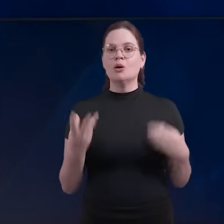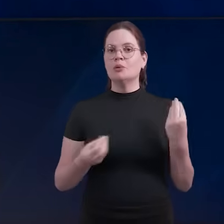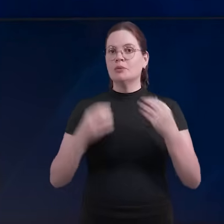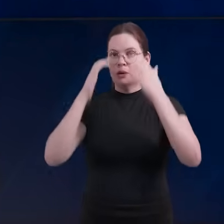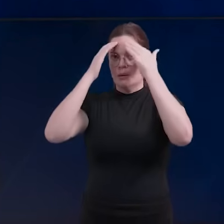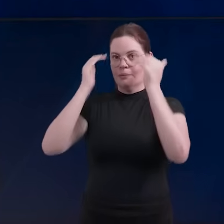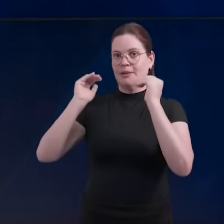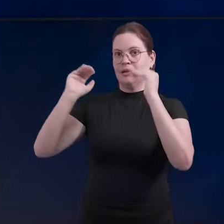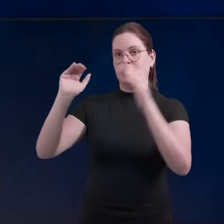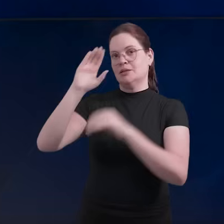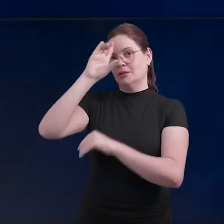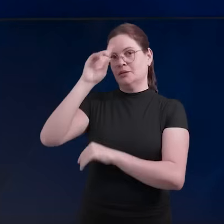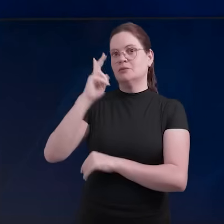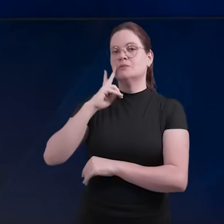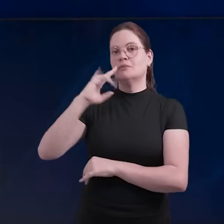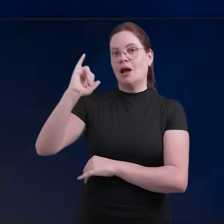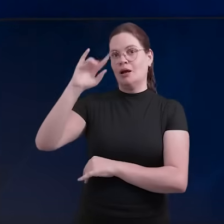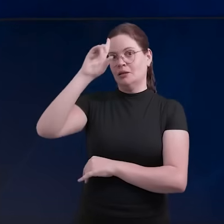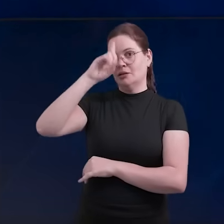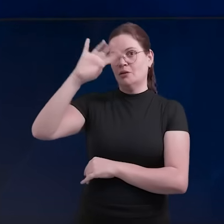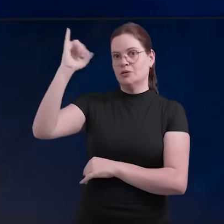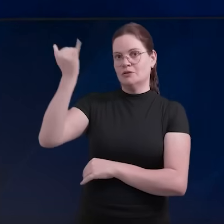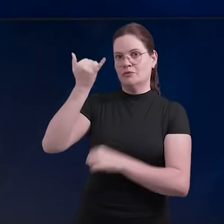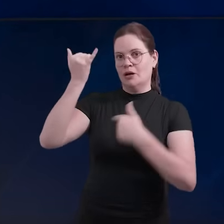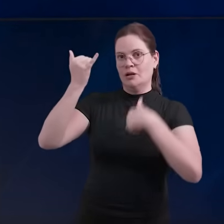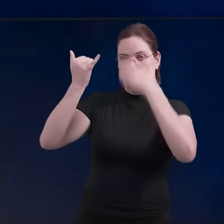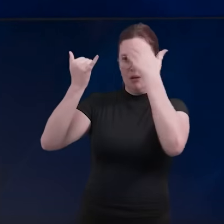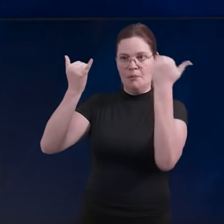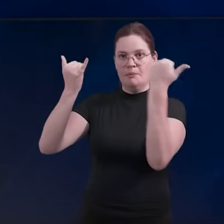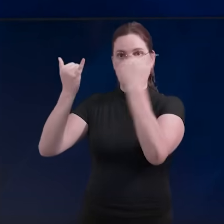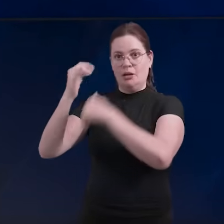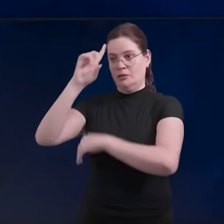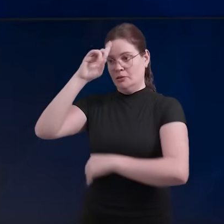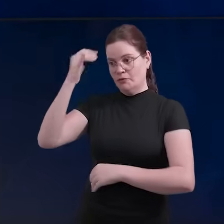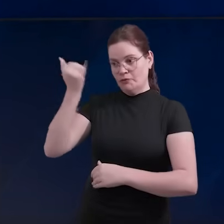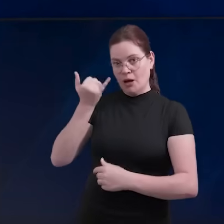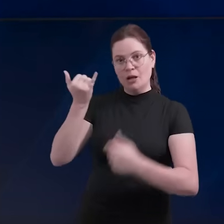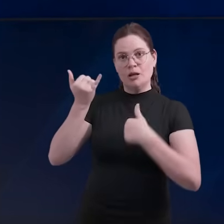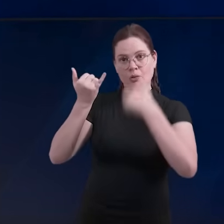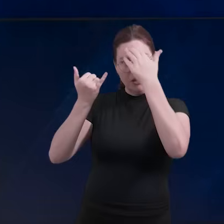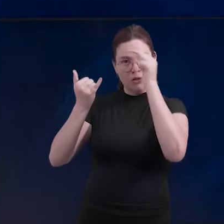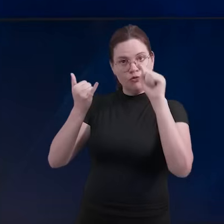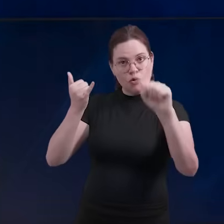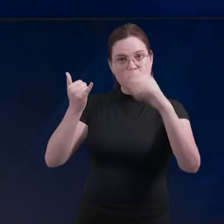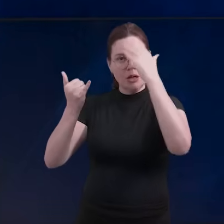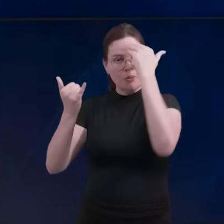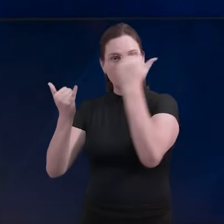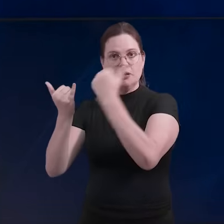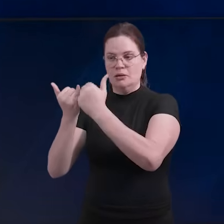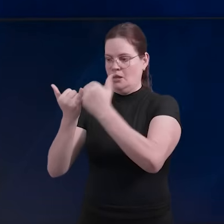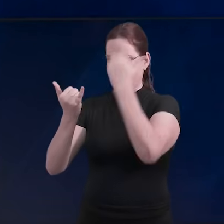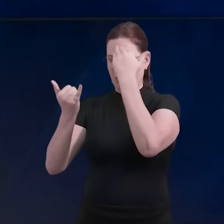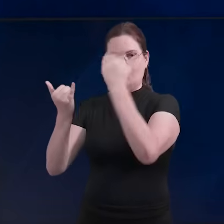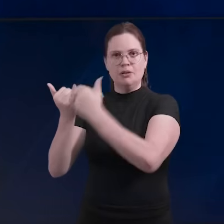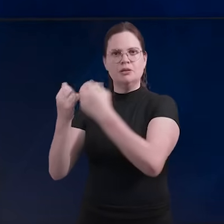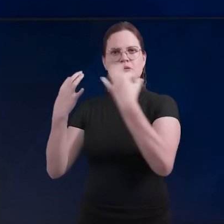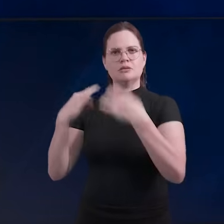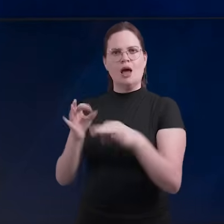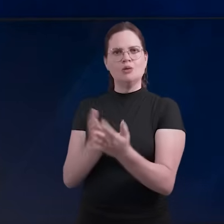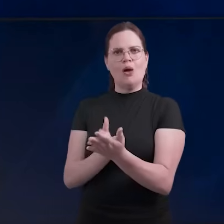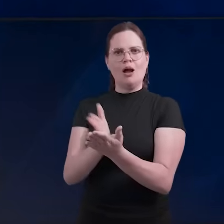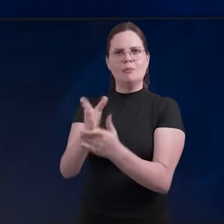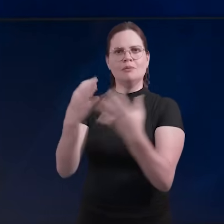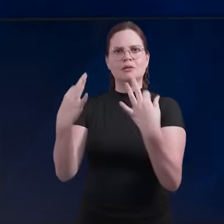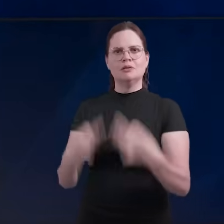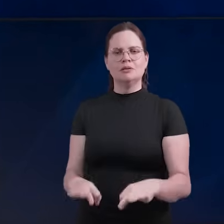na obediência. Deus fala, você atende. Deus fala, eu atendo. Então, quando eu atendo o que Deus fala, aí eu não erro o